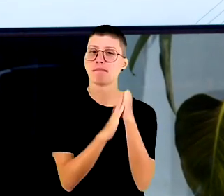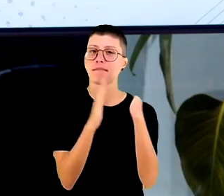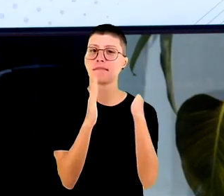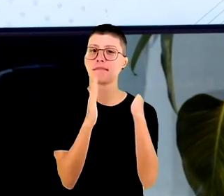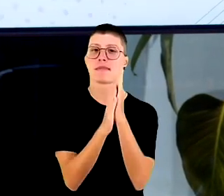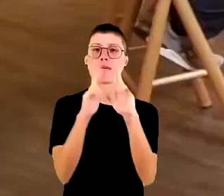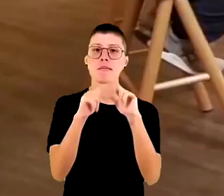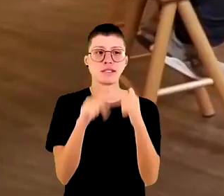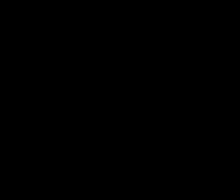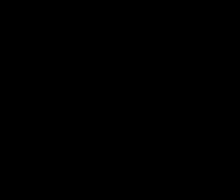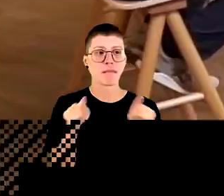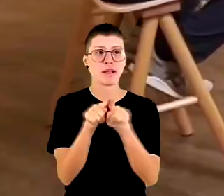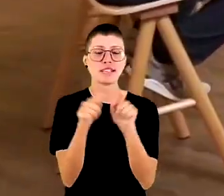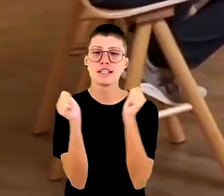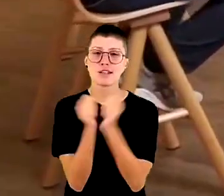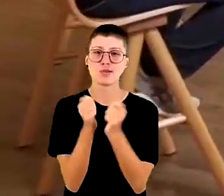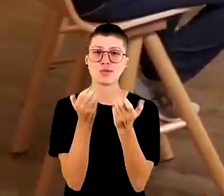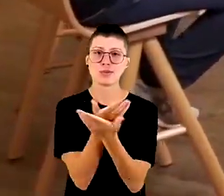hoje.